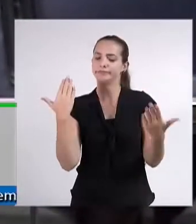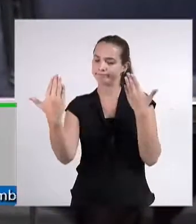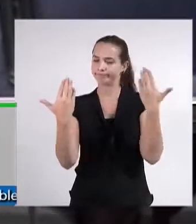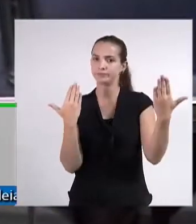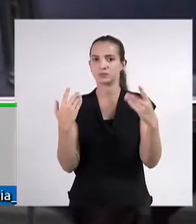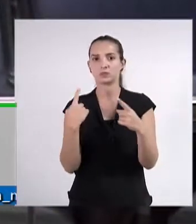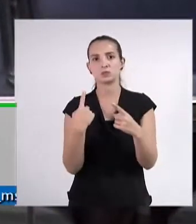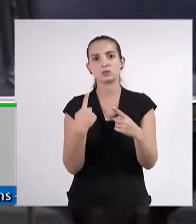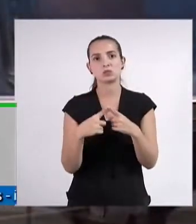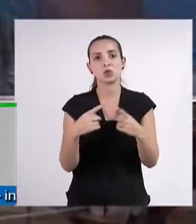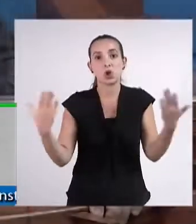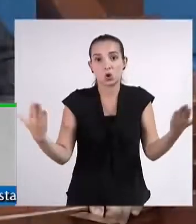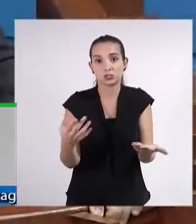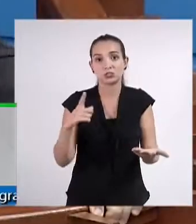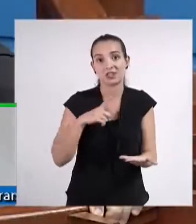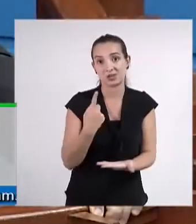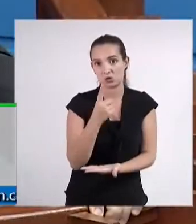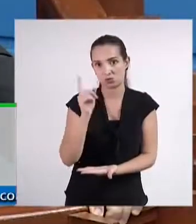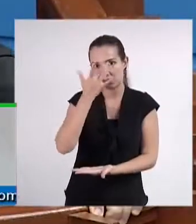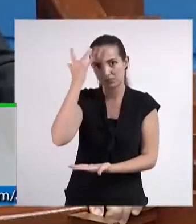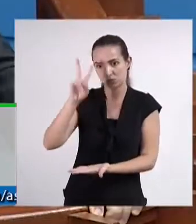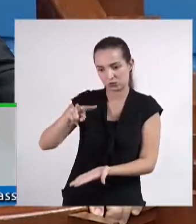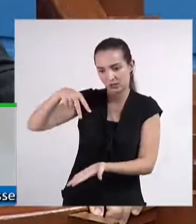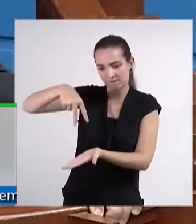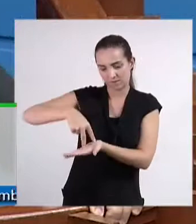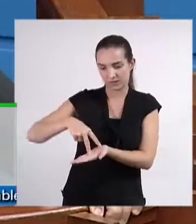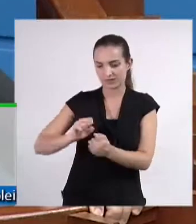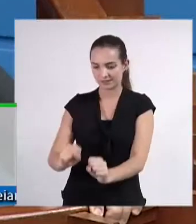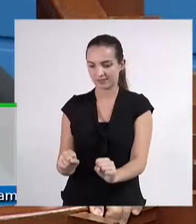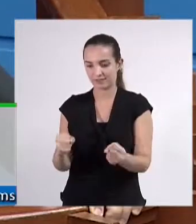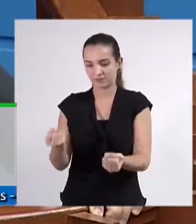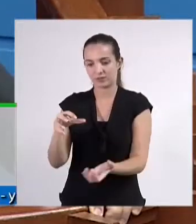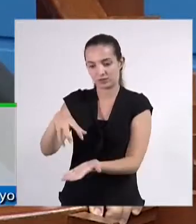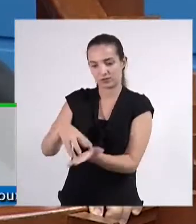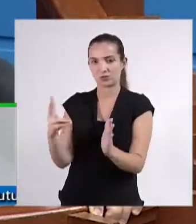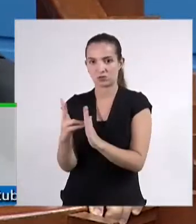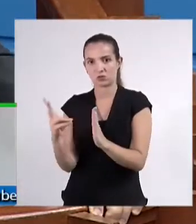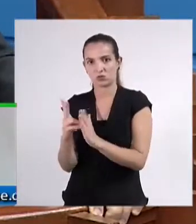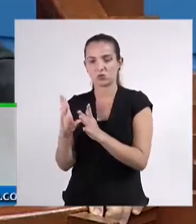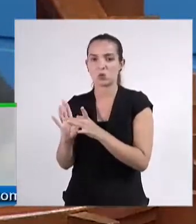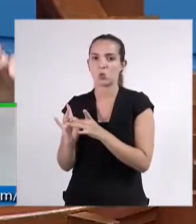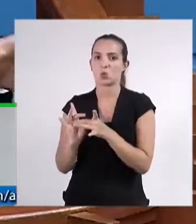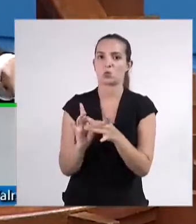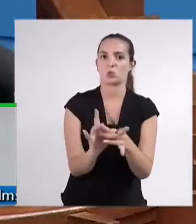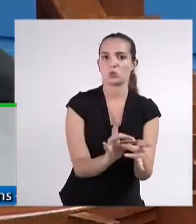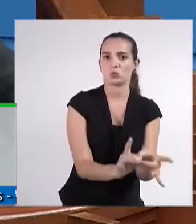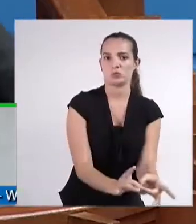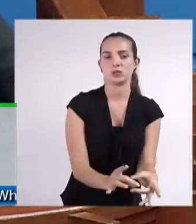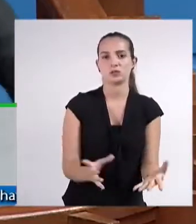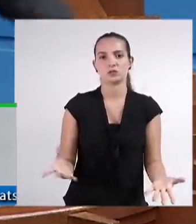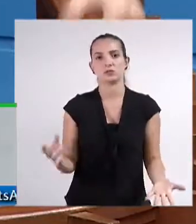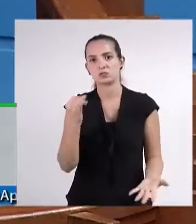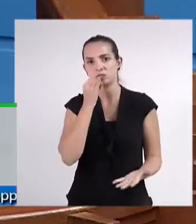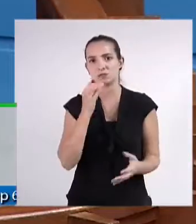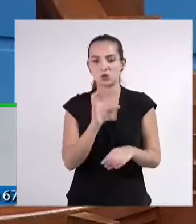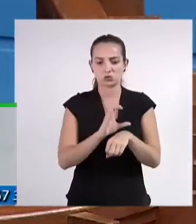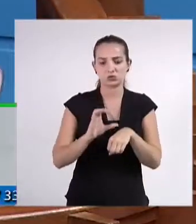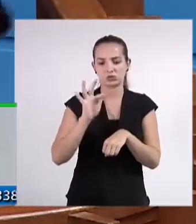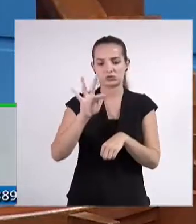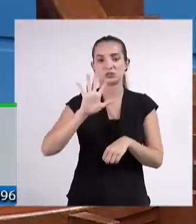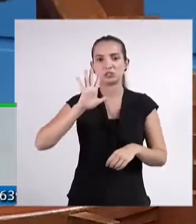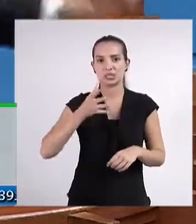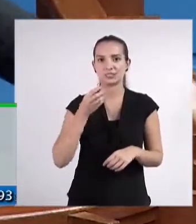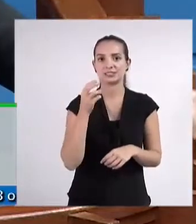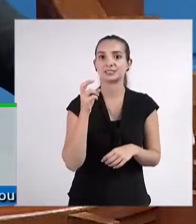dos índios, a Constituição Federal deu 5 anos para demarcar todas as terras indígenas. Já passou mais